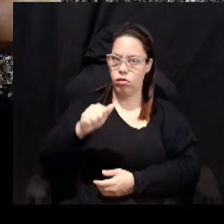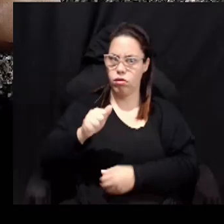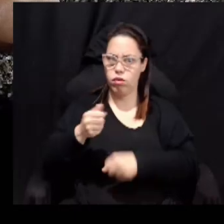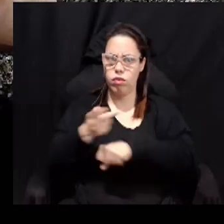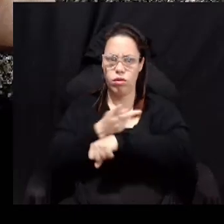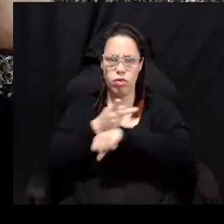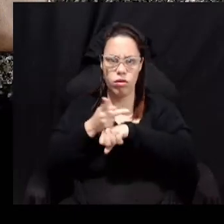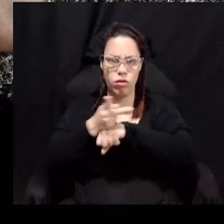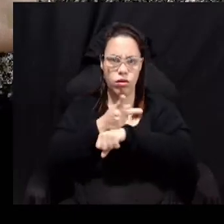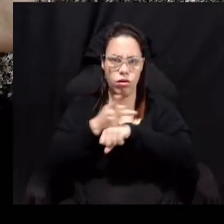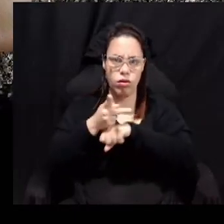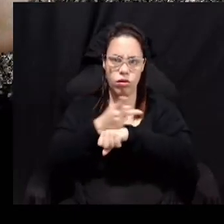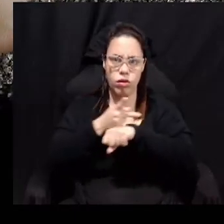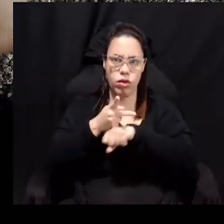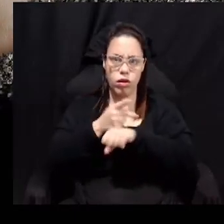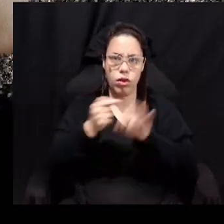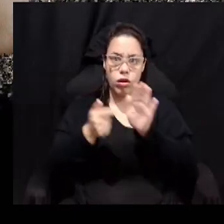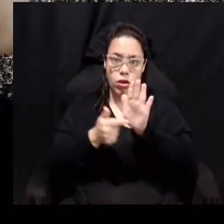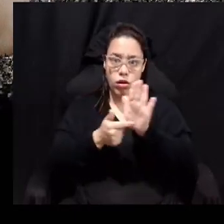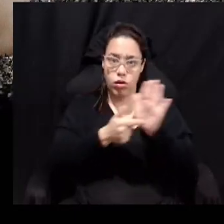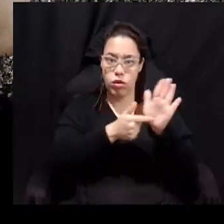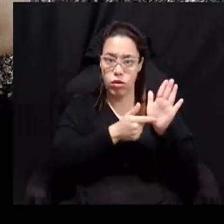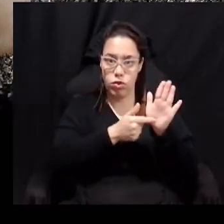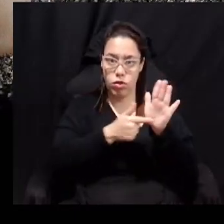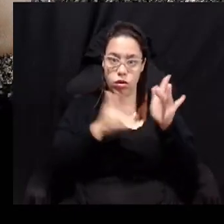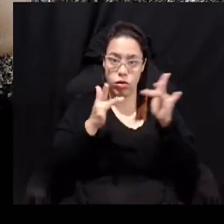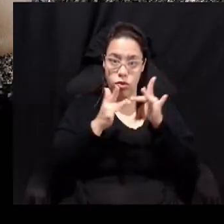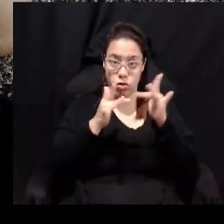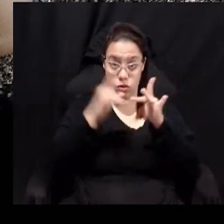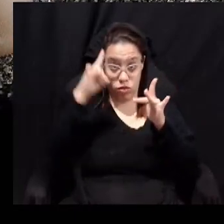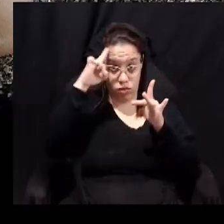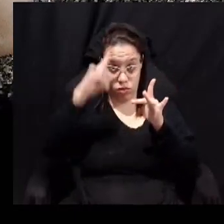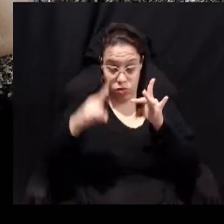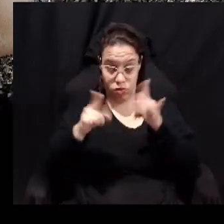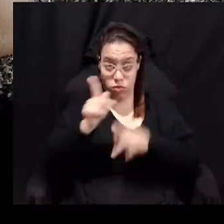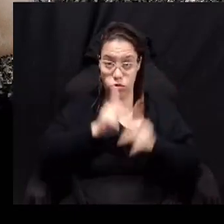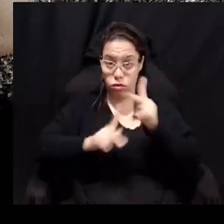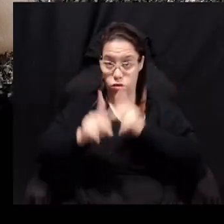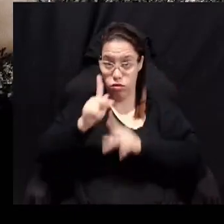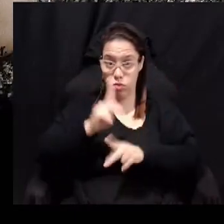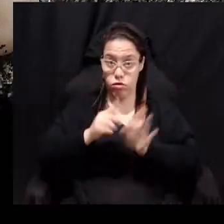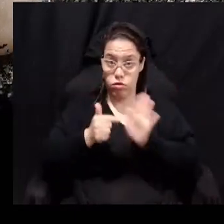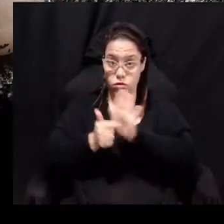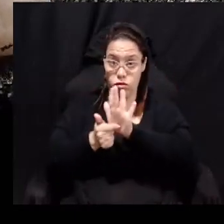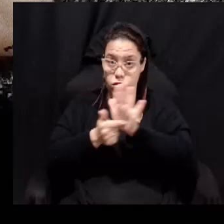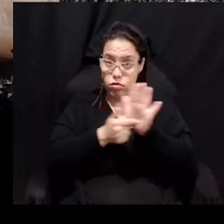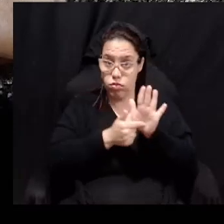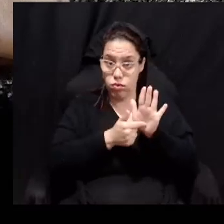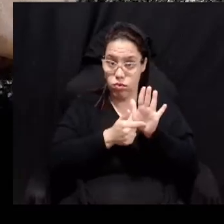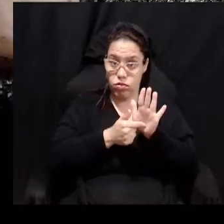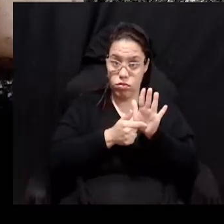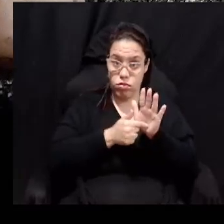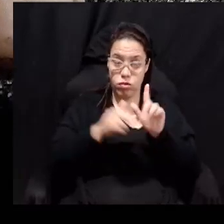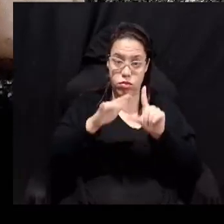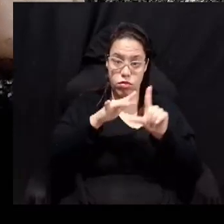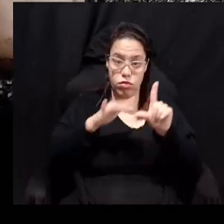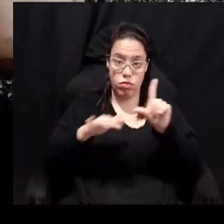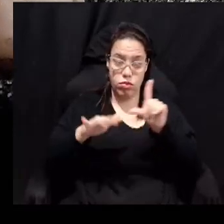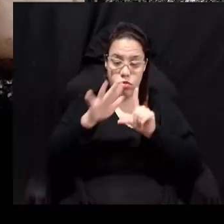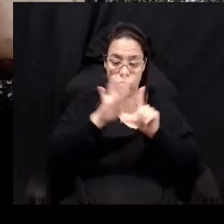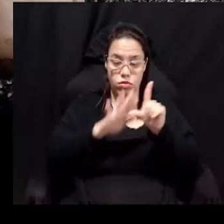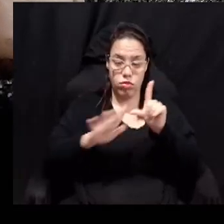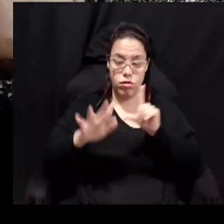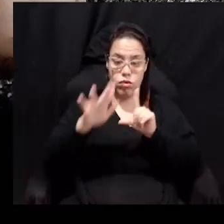mercado clandestino tem uma ligação direta com a popularização da espécie em plataformas de jogos online. Essa